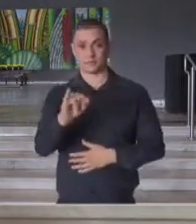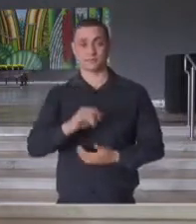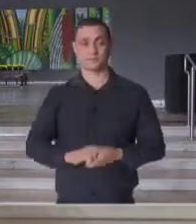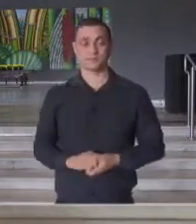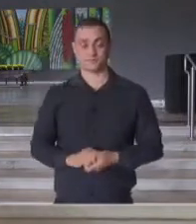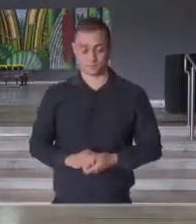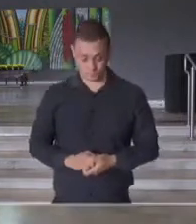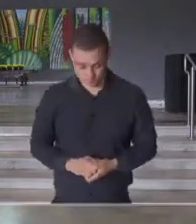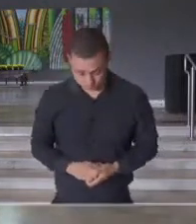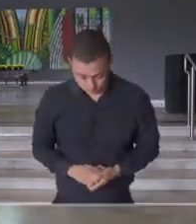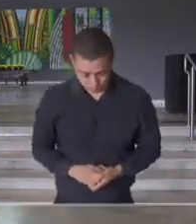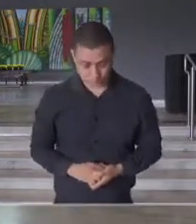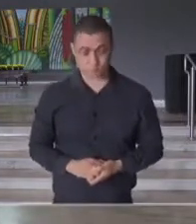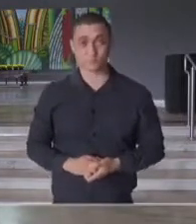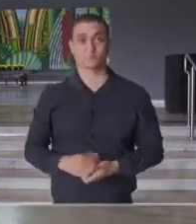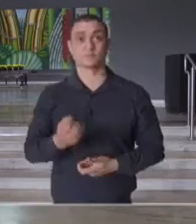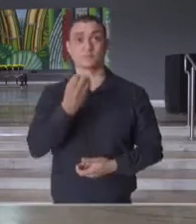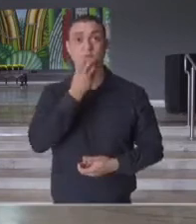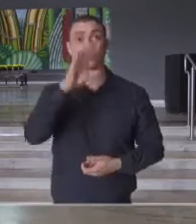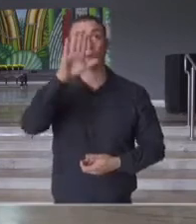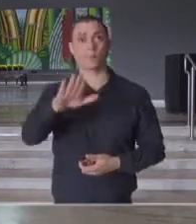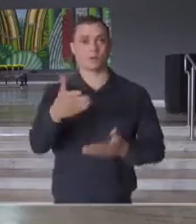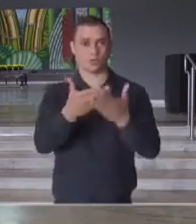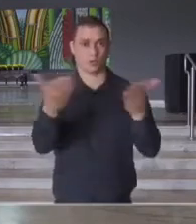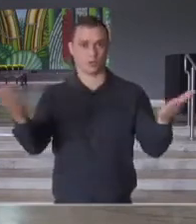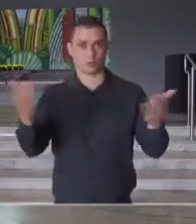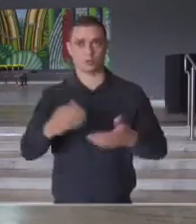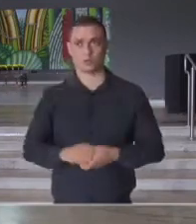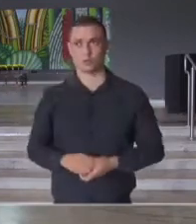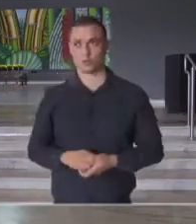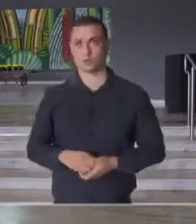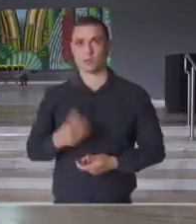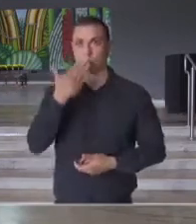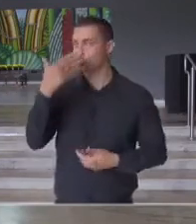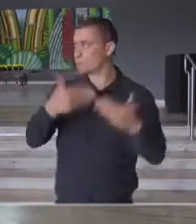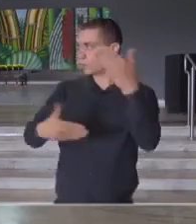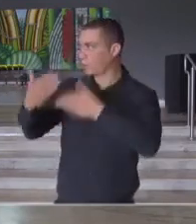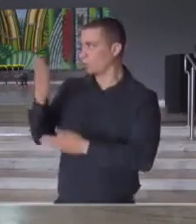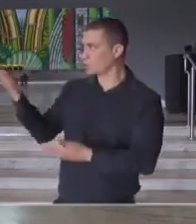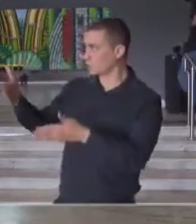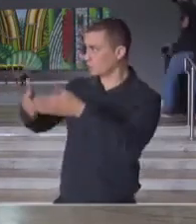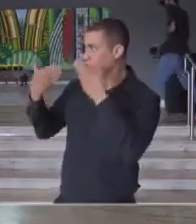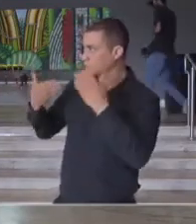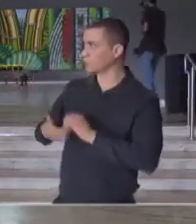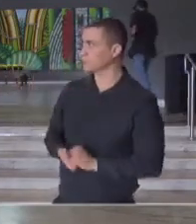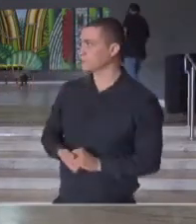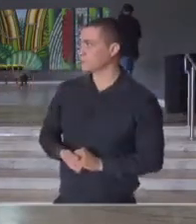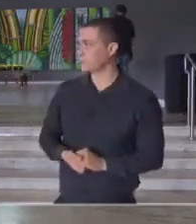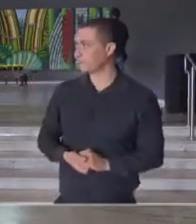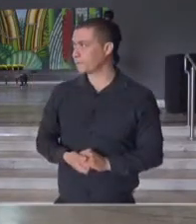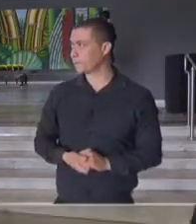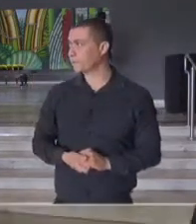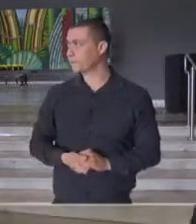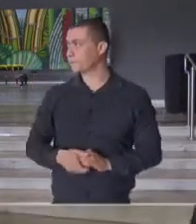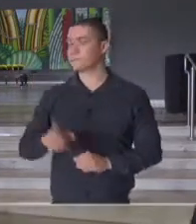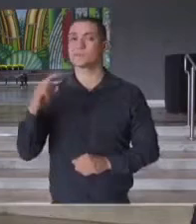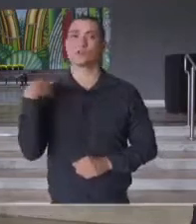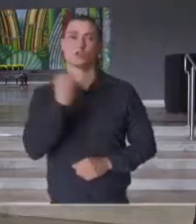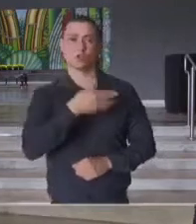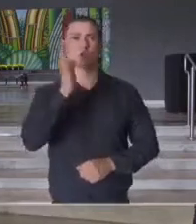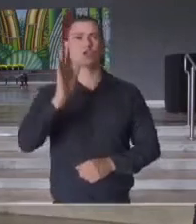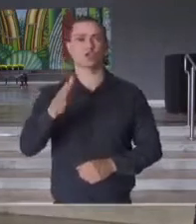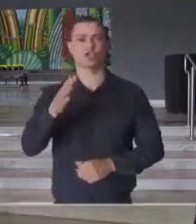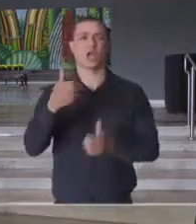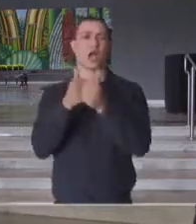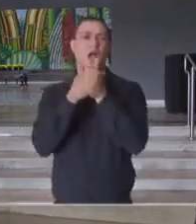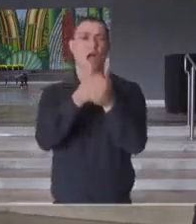Soares. Boa tarde a todos. Peço que coloquem a apresentação, por favor. Nós estamos, obviamente, sempre acompanhando